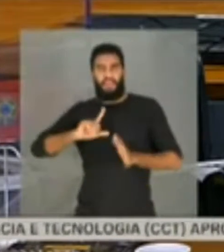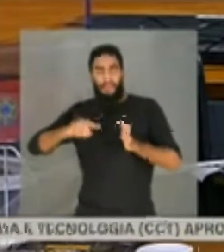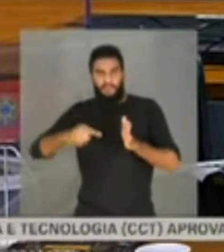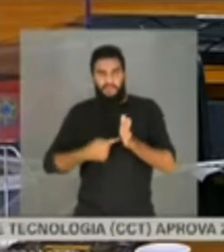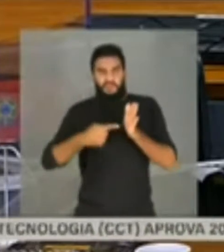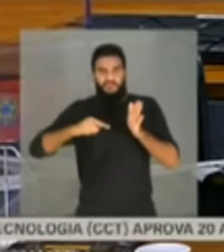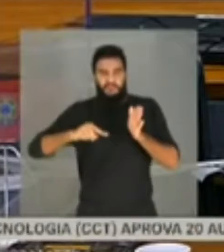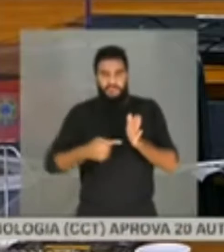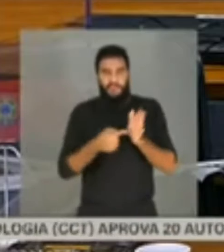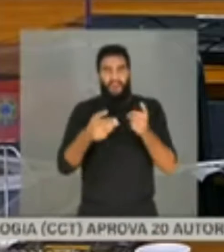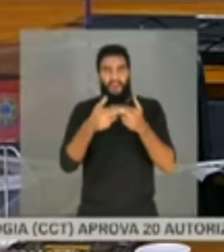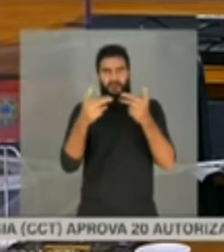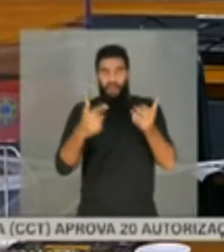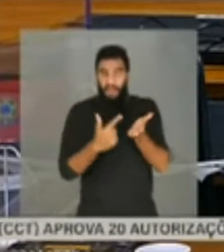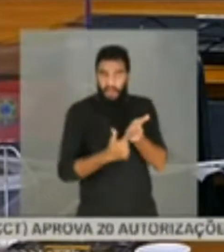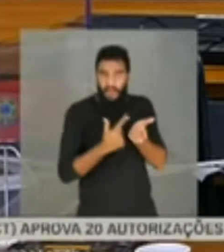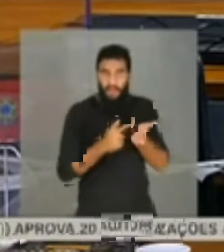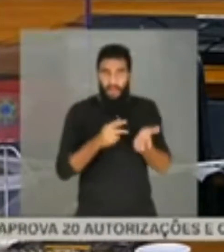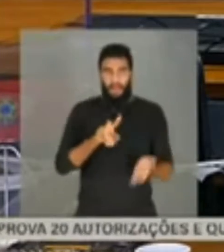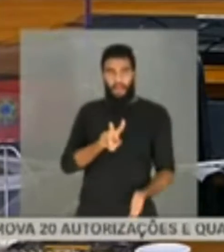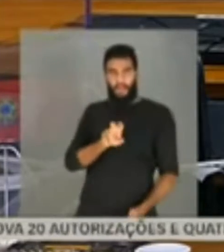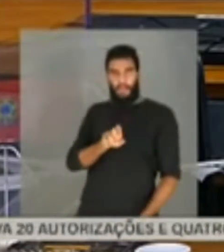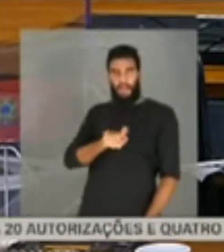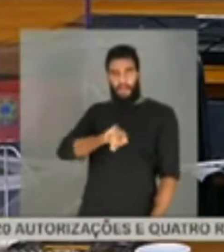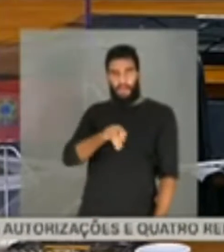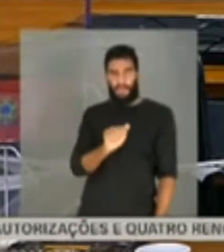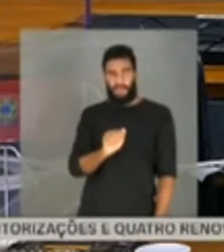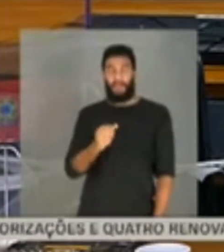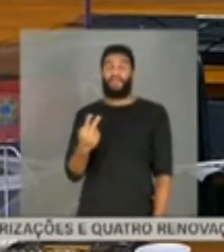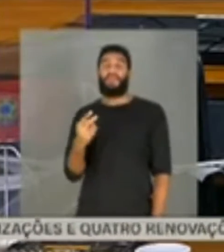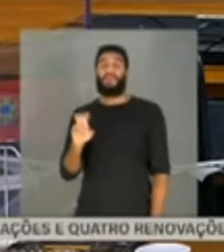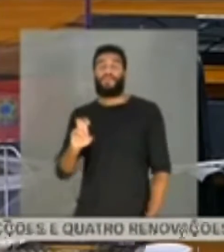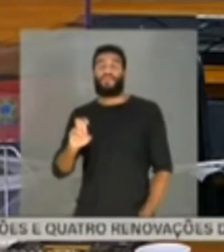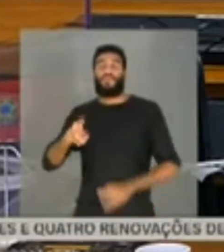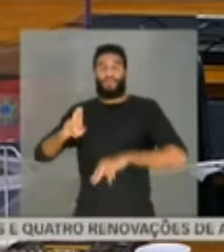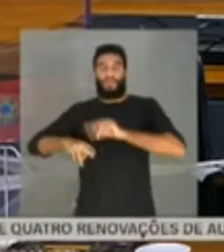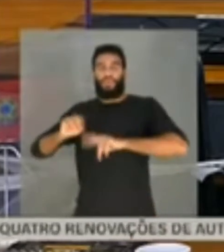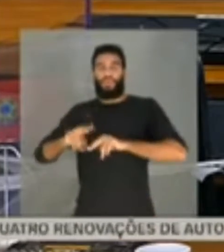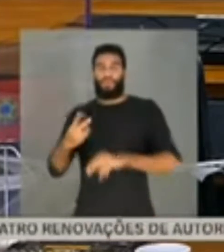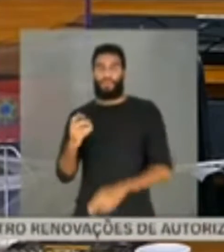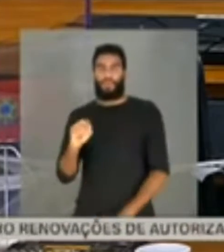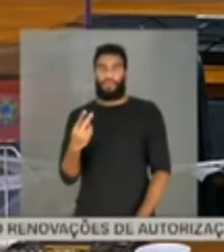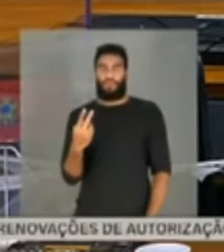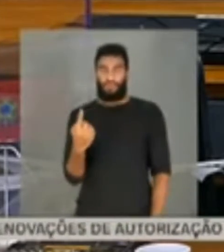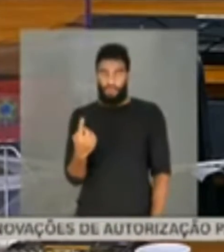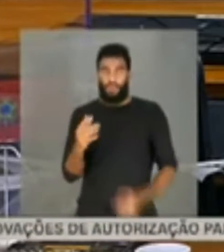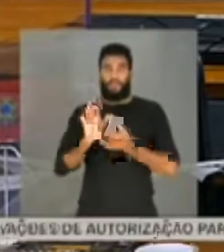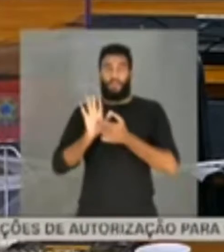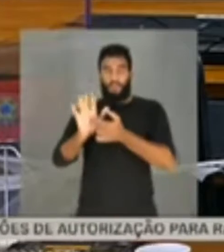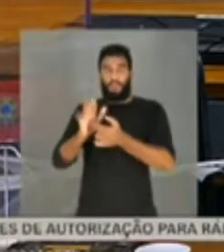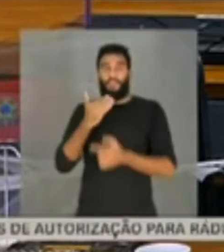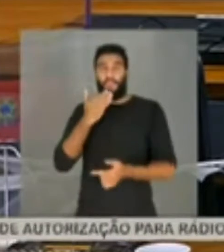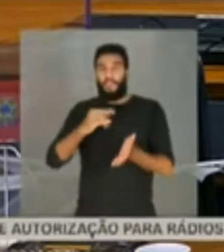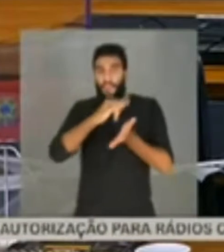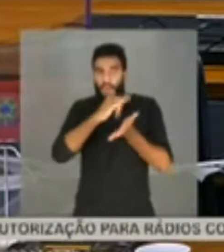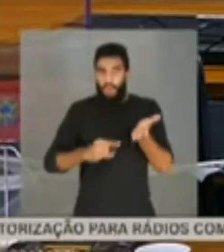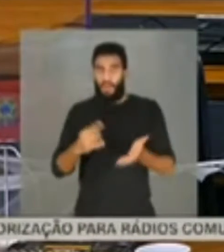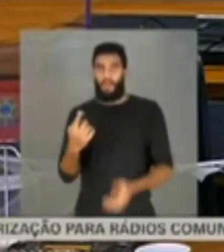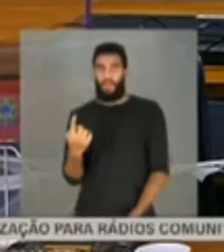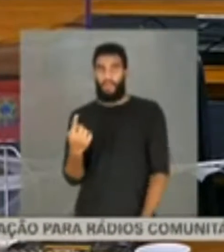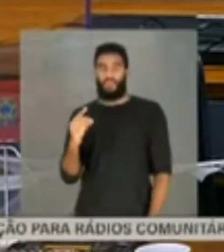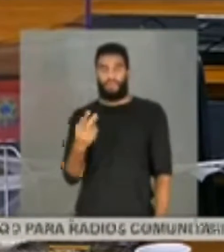novas denúncias veiculadas na revista Veja, em 25 de julho de 2021, apresentei o